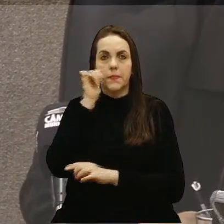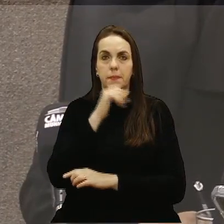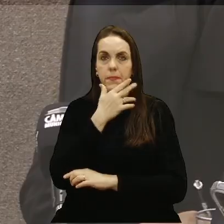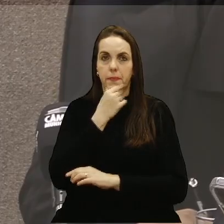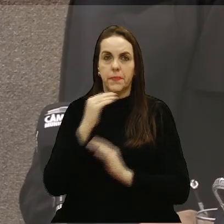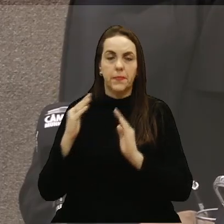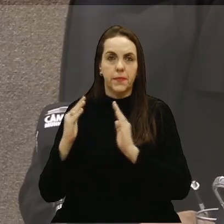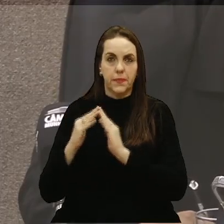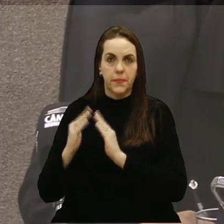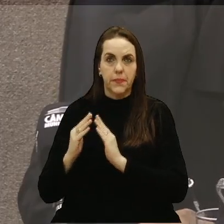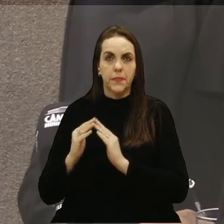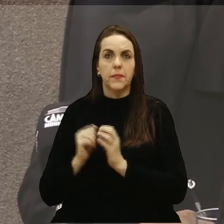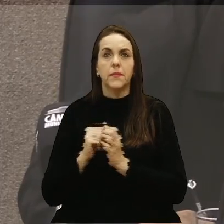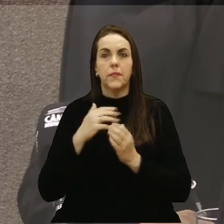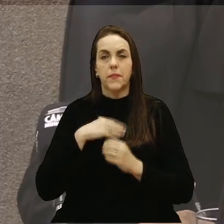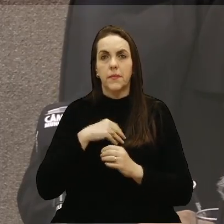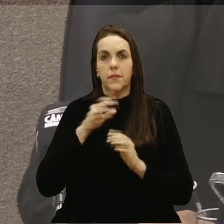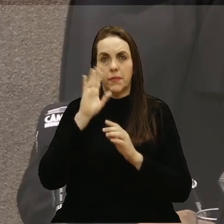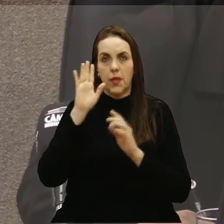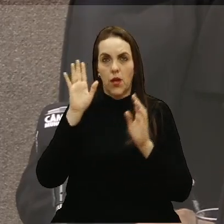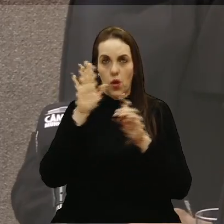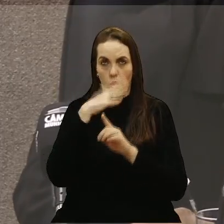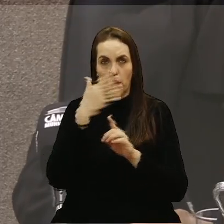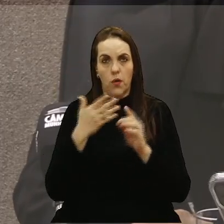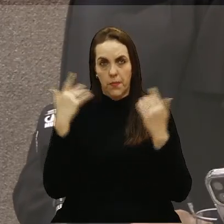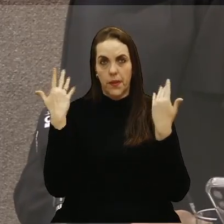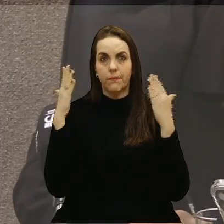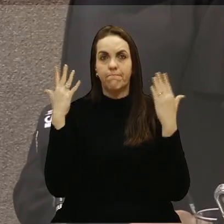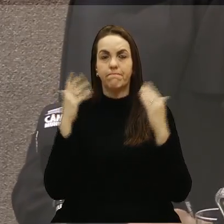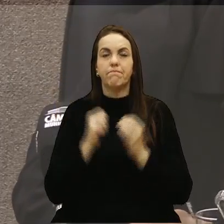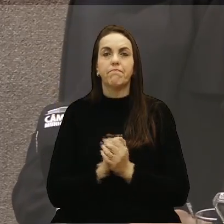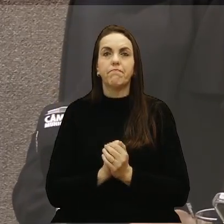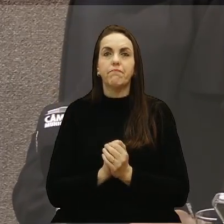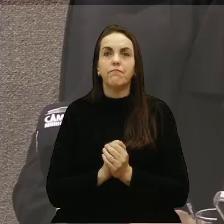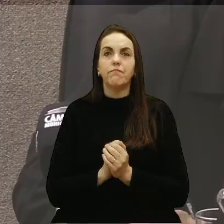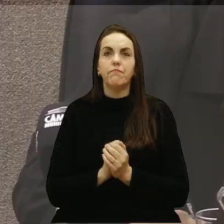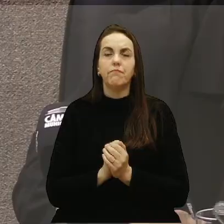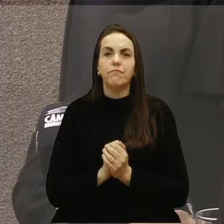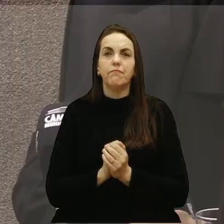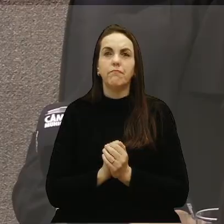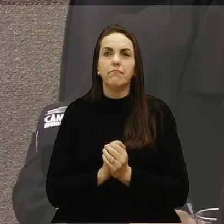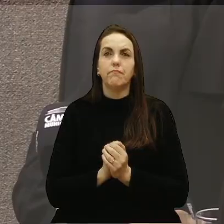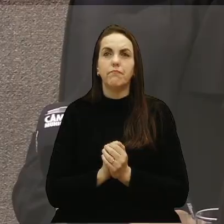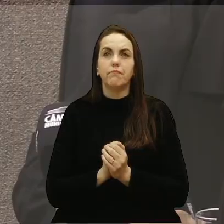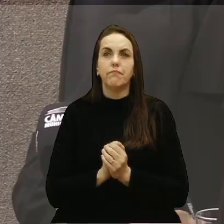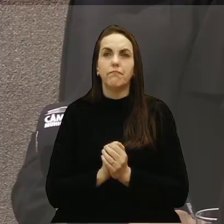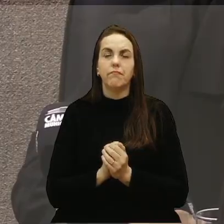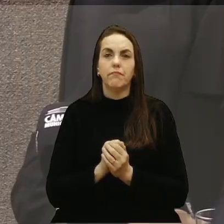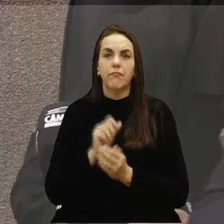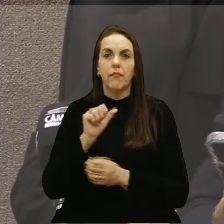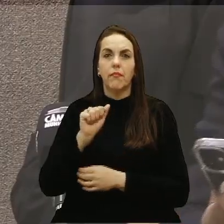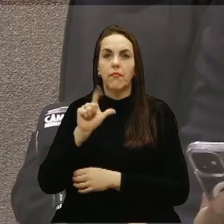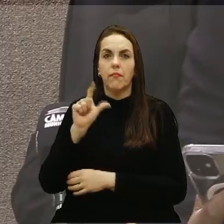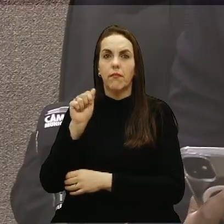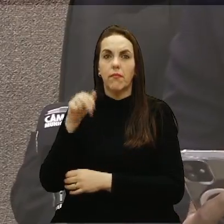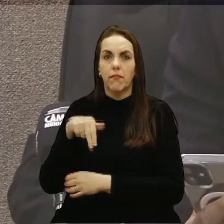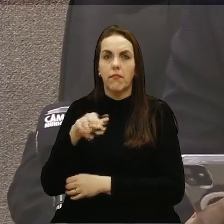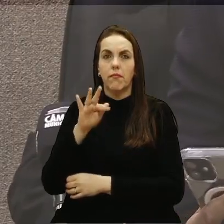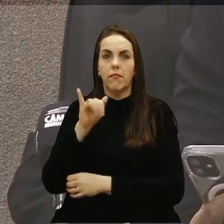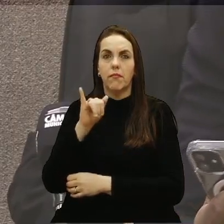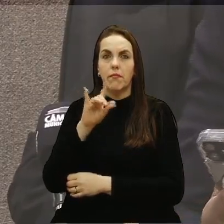casas. Minhas congratulações hoje vai para o Alan Fidelis